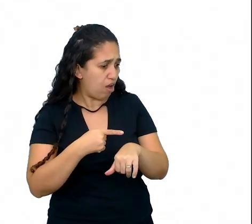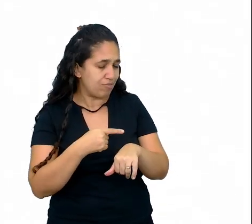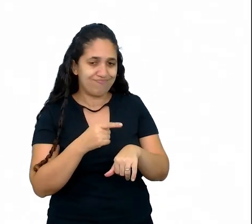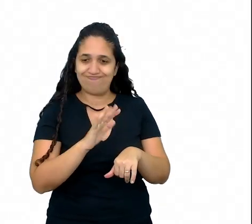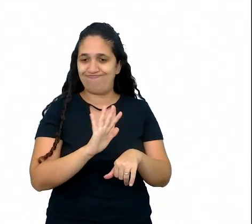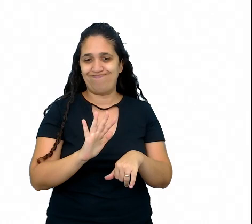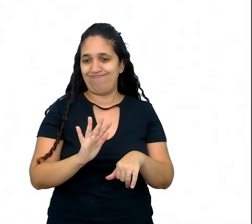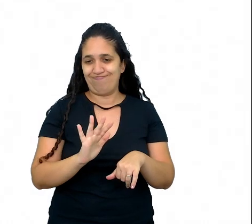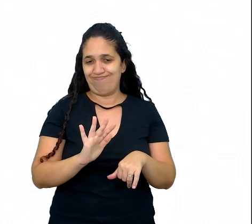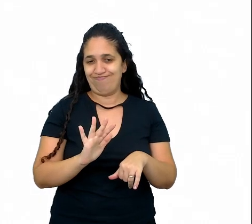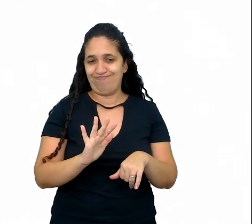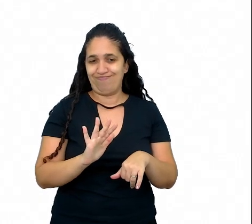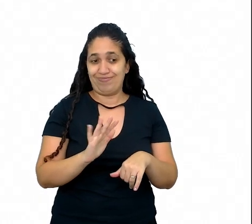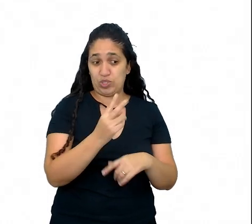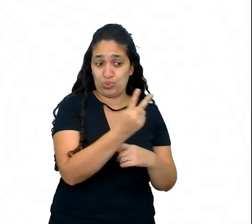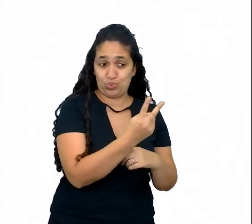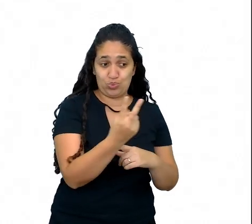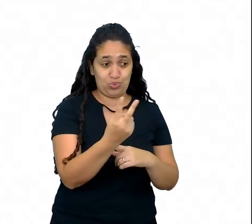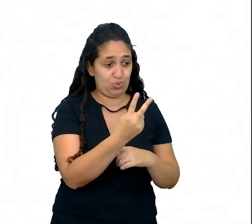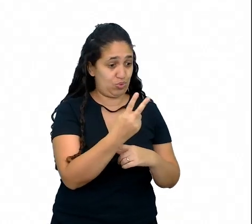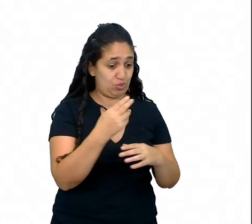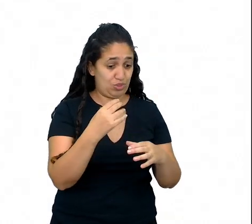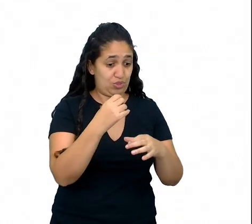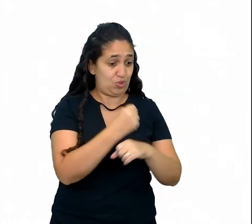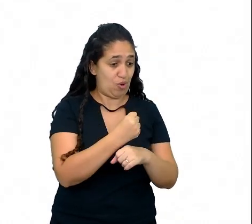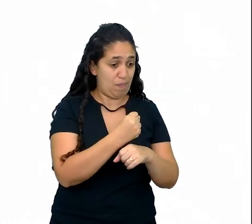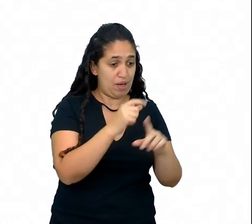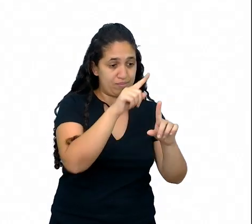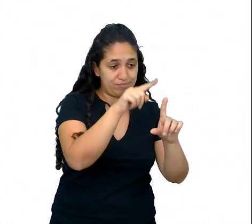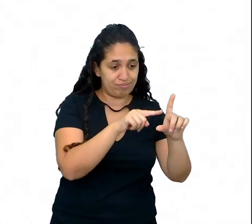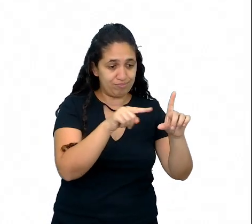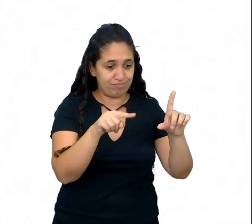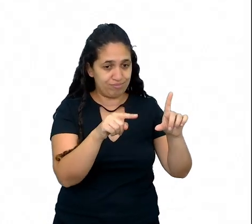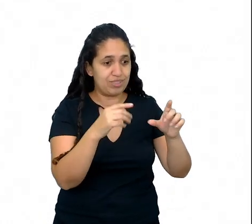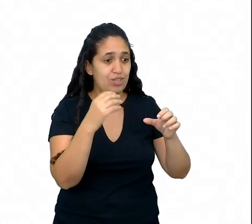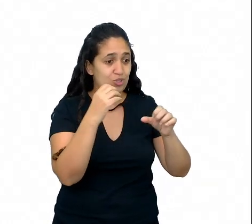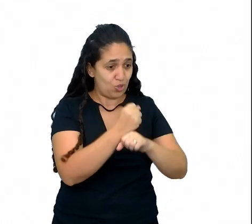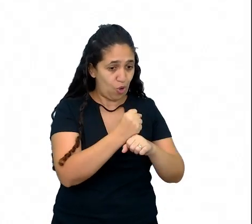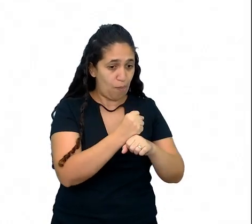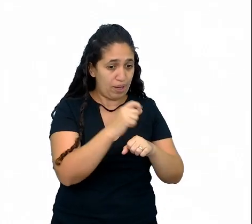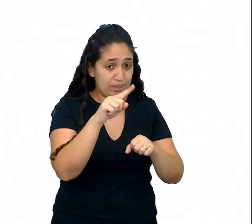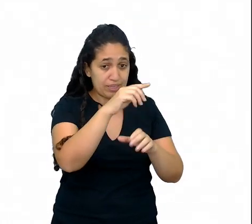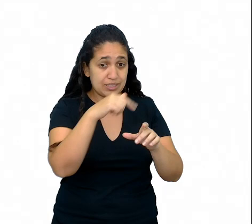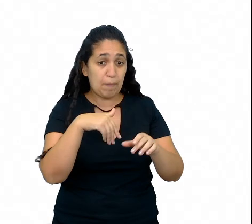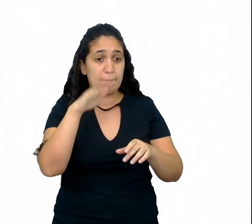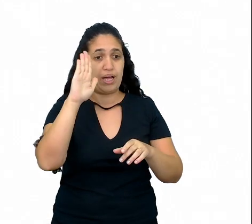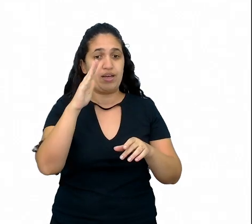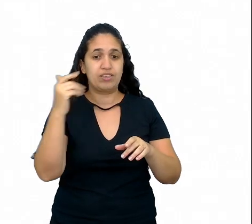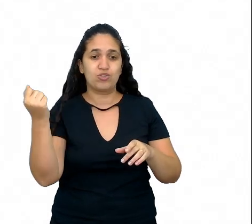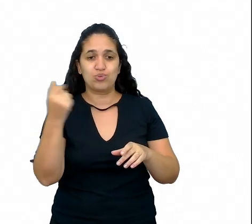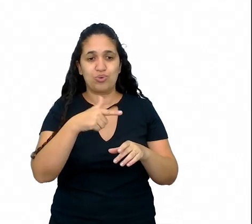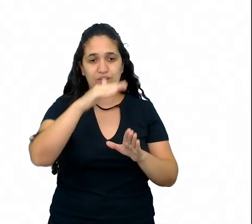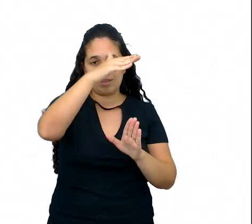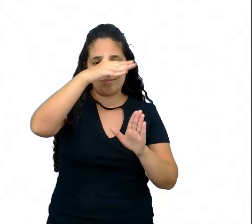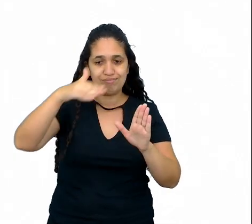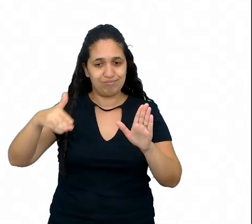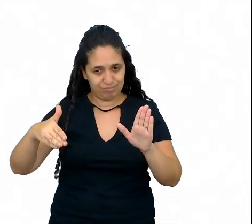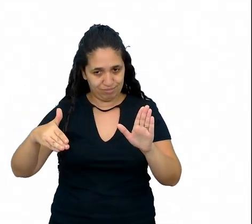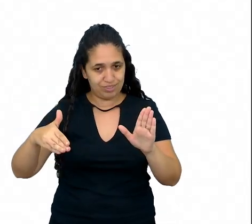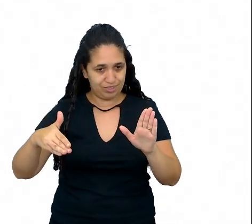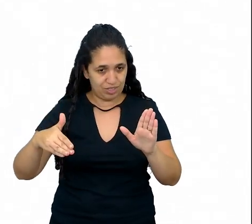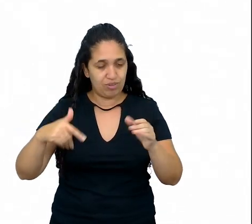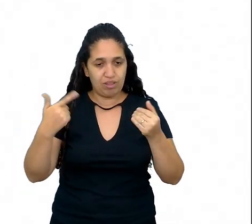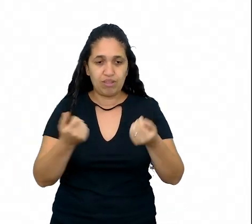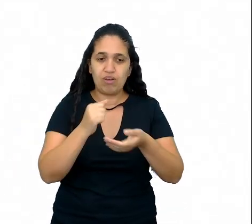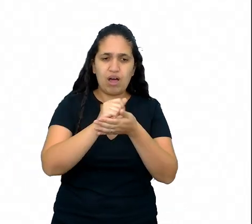soma das medidas dos 2 lados, né, tem que ser maior que o terceiro lado. Então as atividades, as